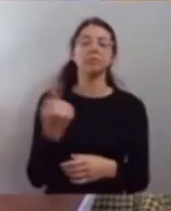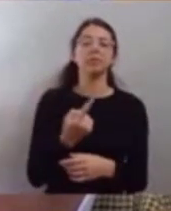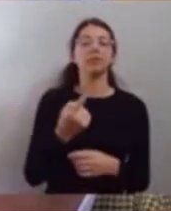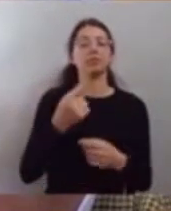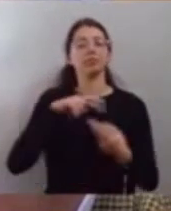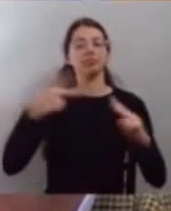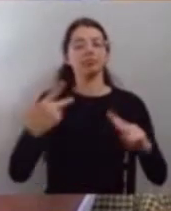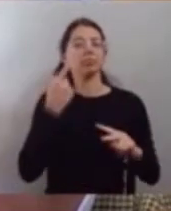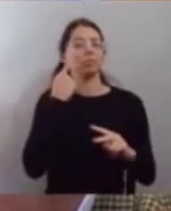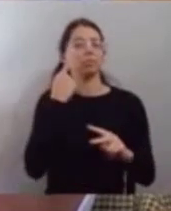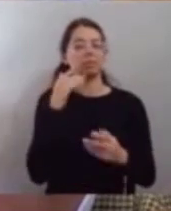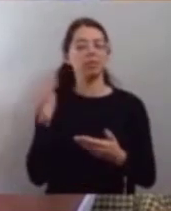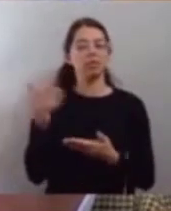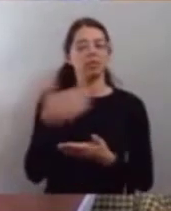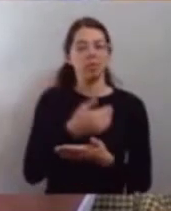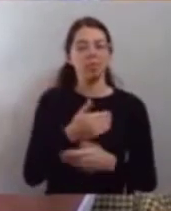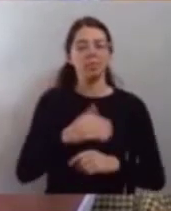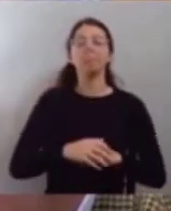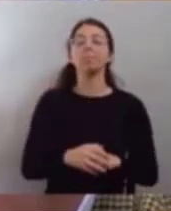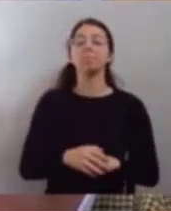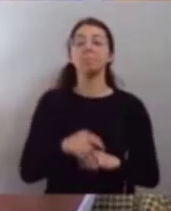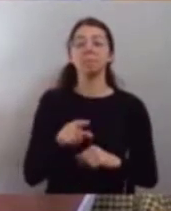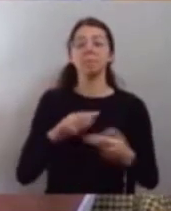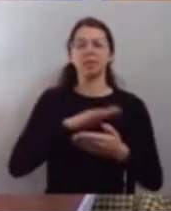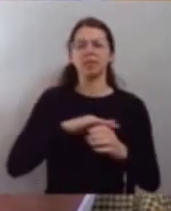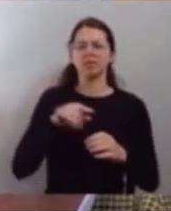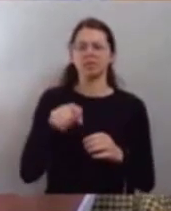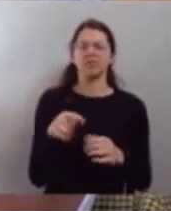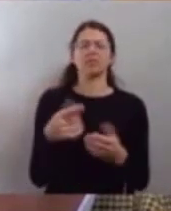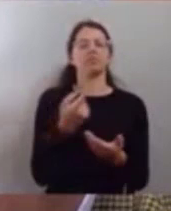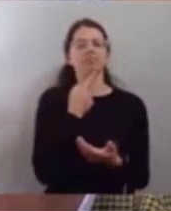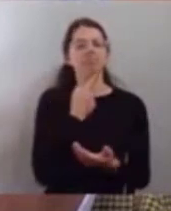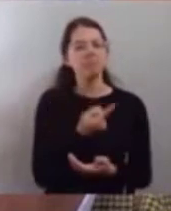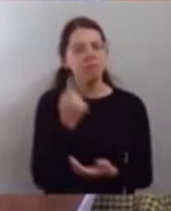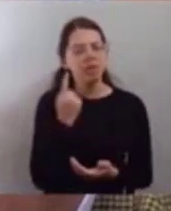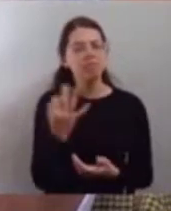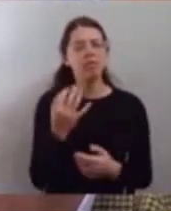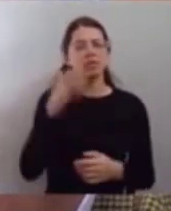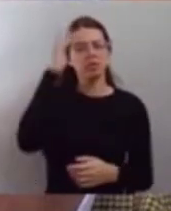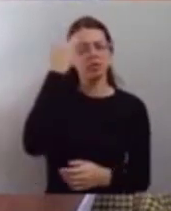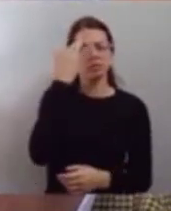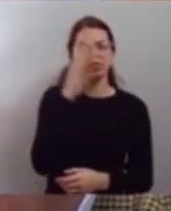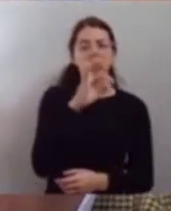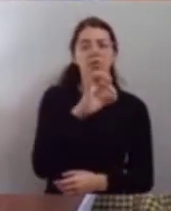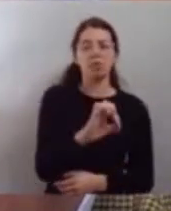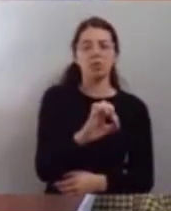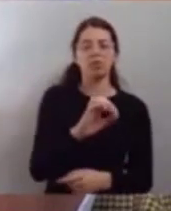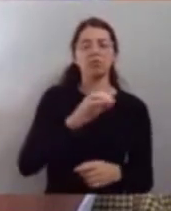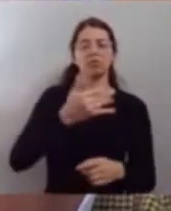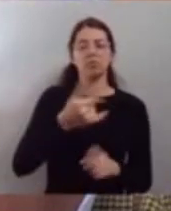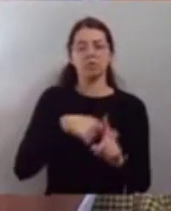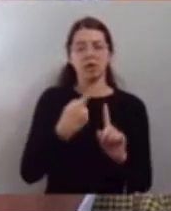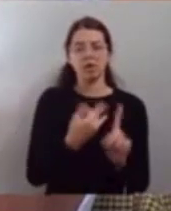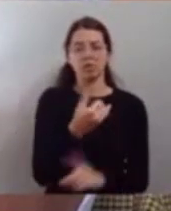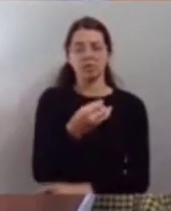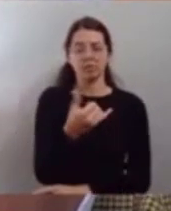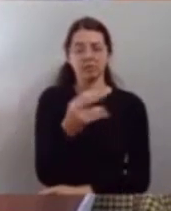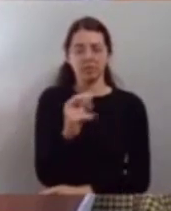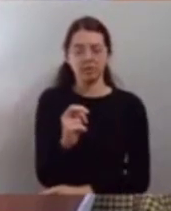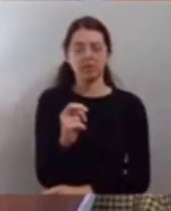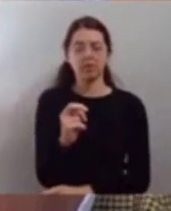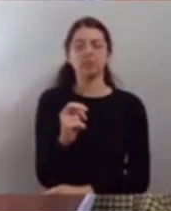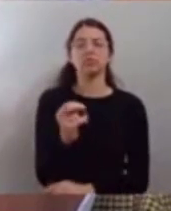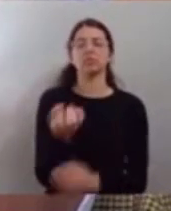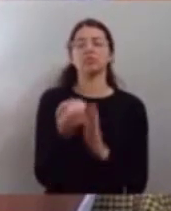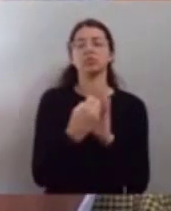Neste contexto muitos estranha Só em 8 de fevereiro de 2023 se ter exarado um Despacho a terminar